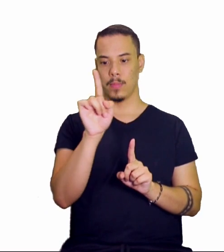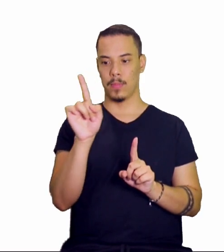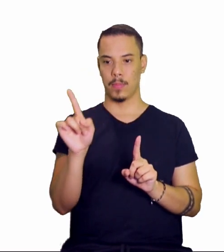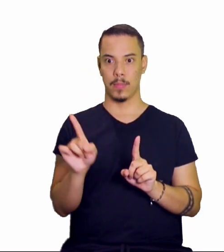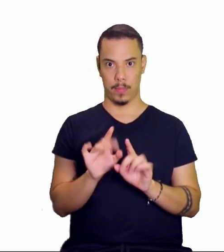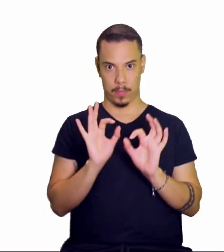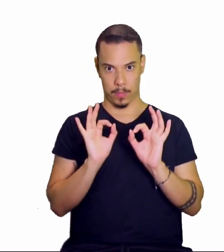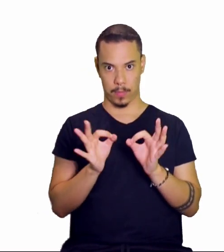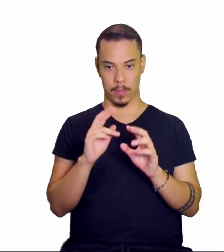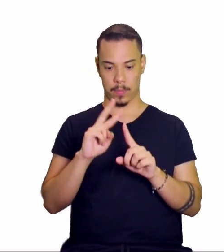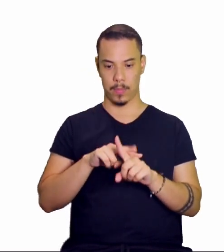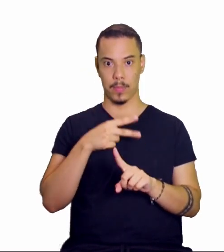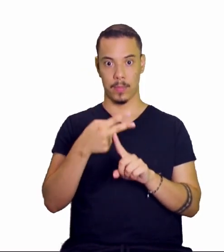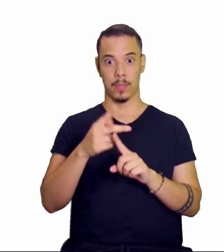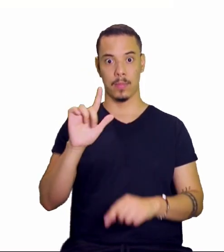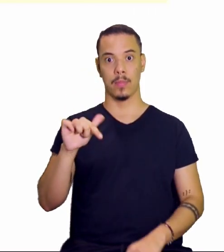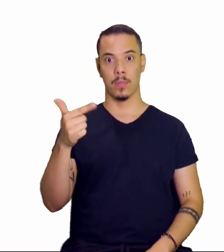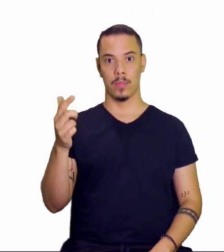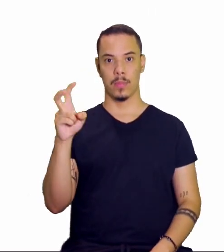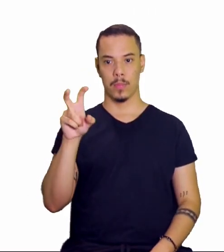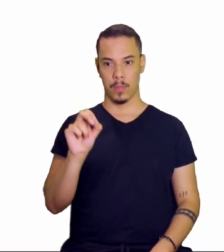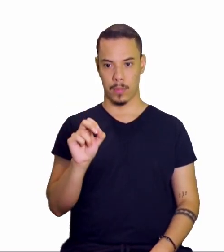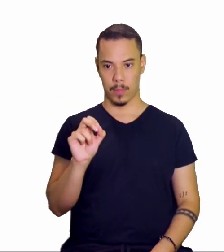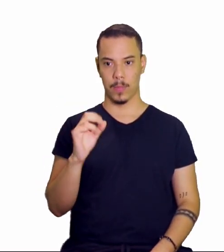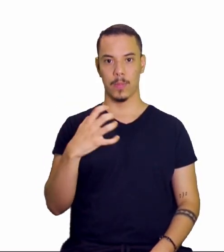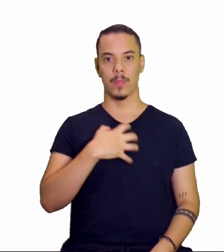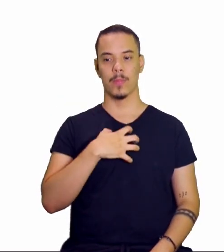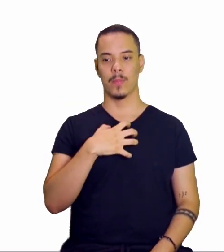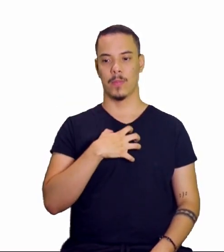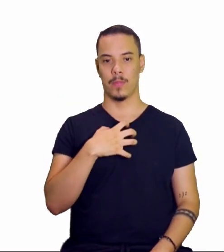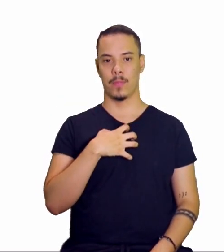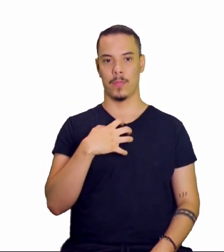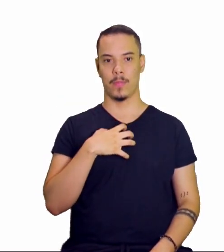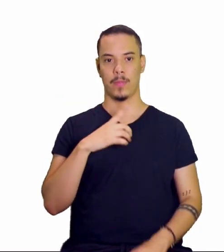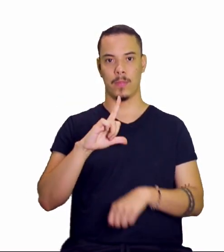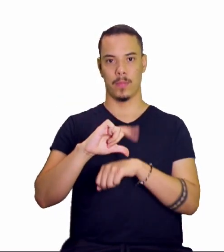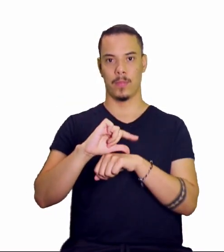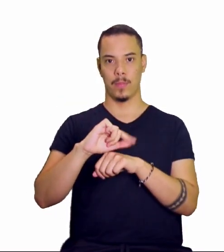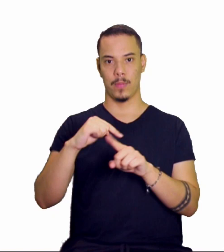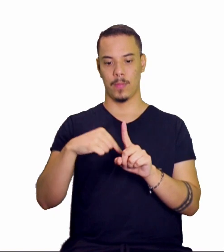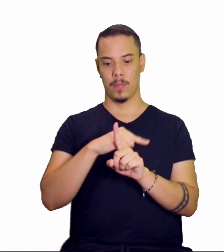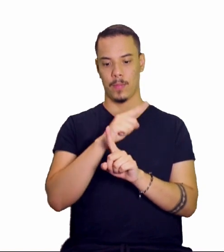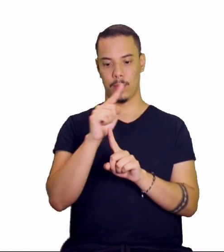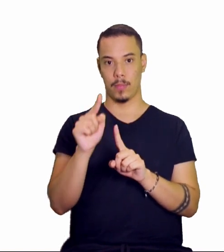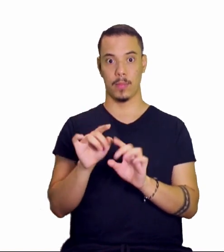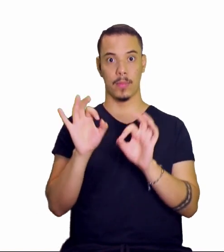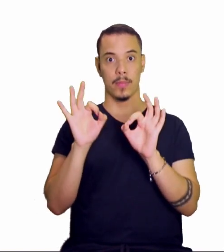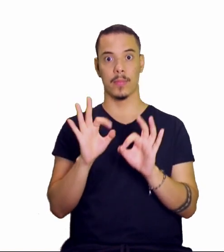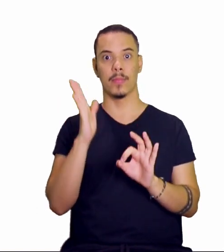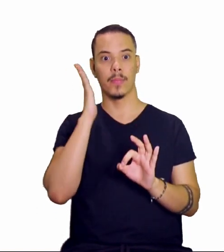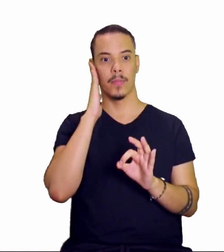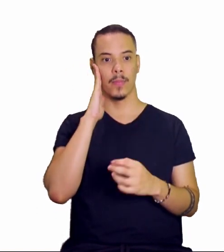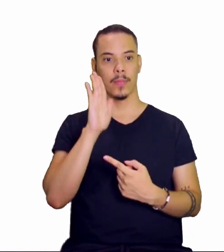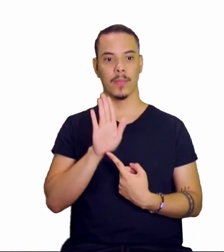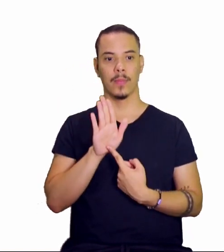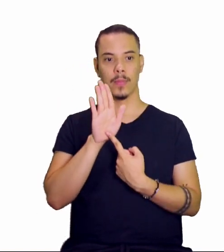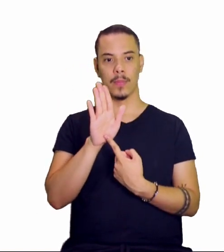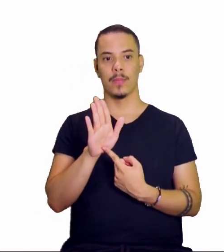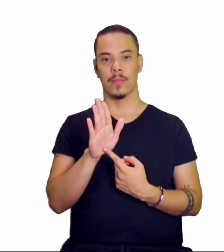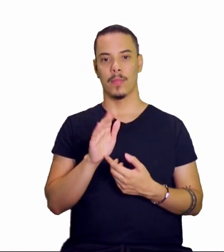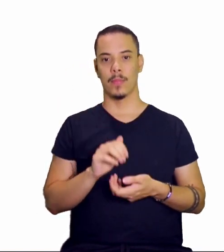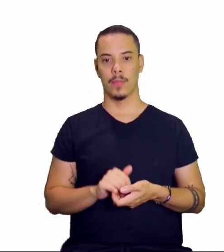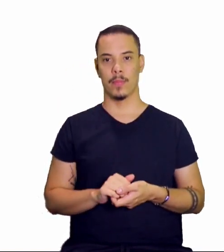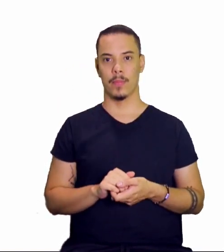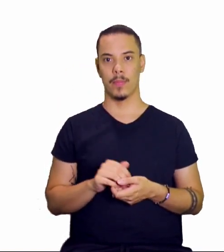Então, 2 casinhas depois de 50, né? No sentido aí horário, né? Claro, medindo.